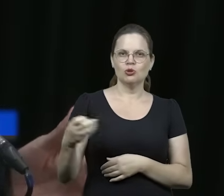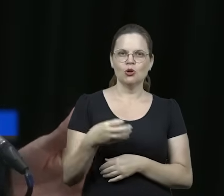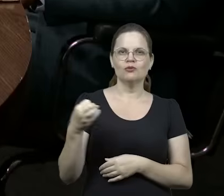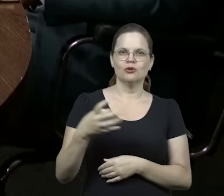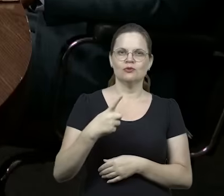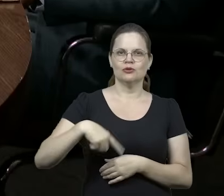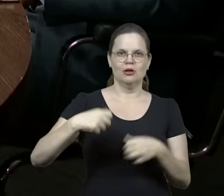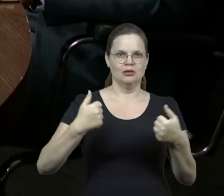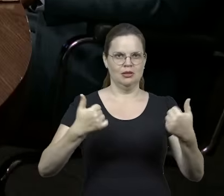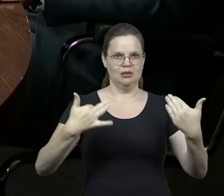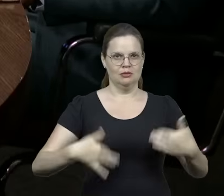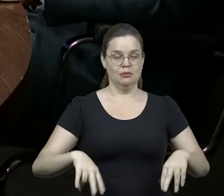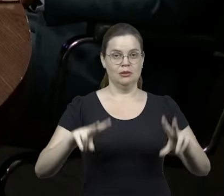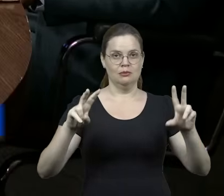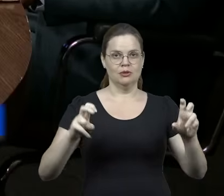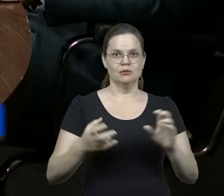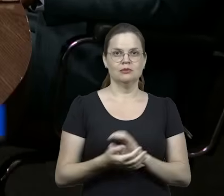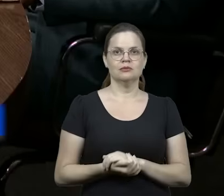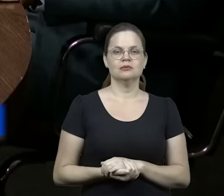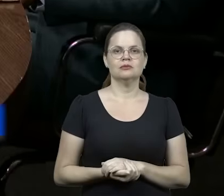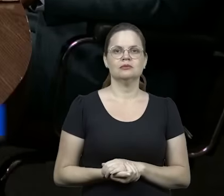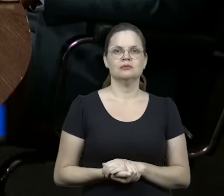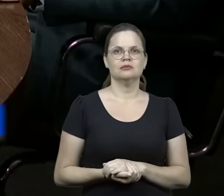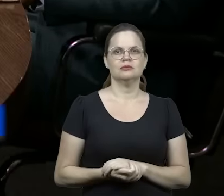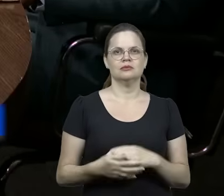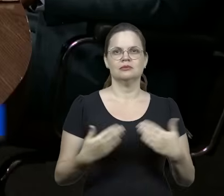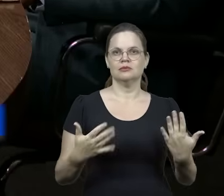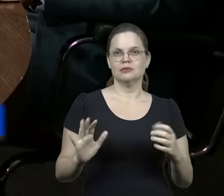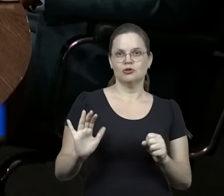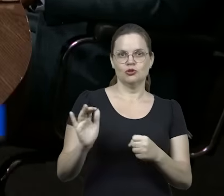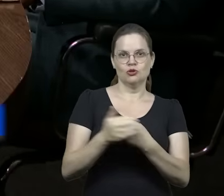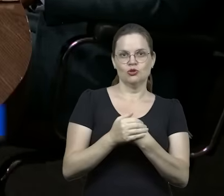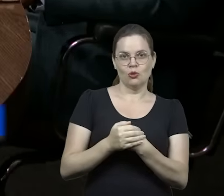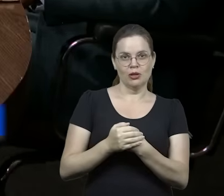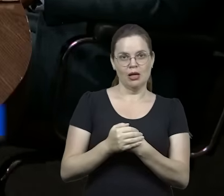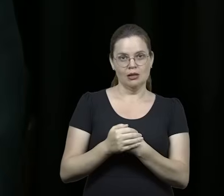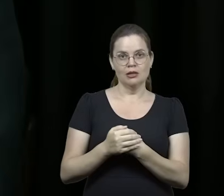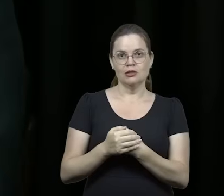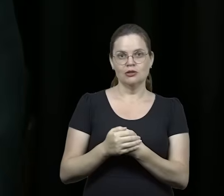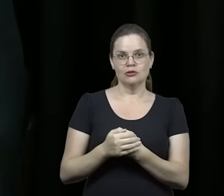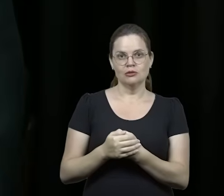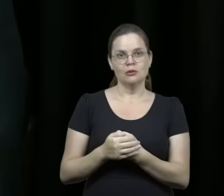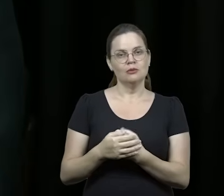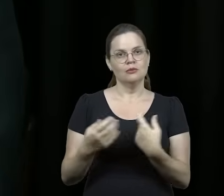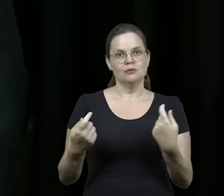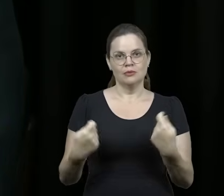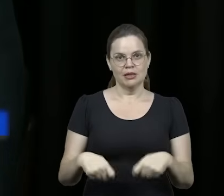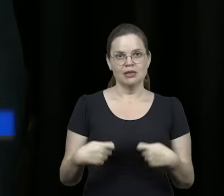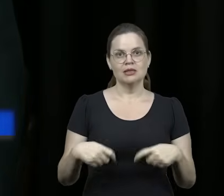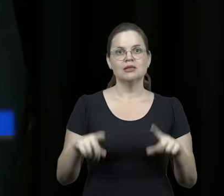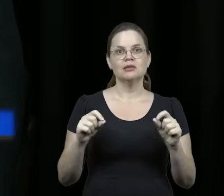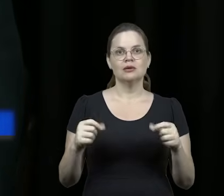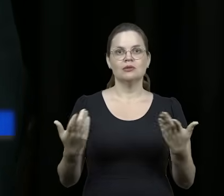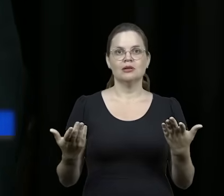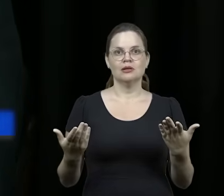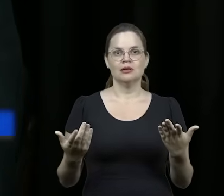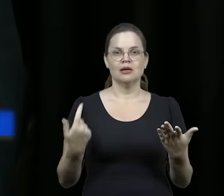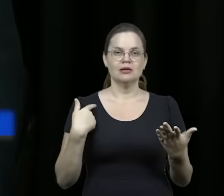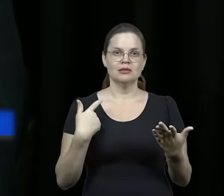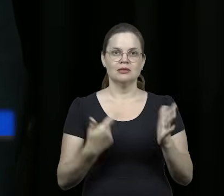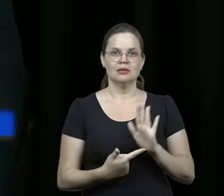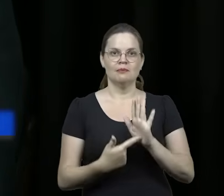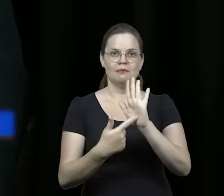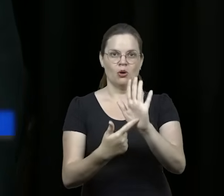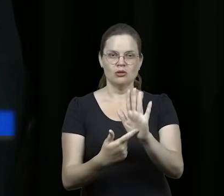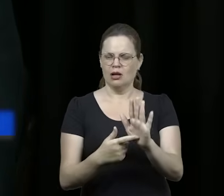um pouquinho, né, pastor Leonardo? O esconderijo precisa de ser revelado, senão ele não é esconderijo. Que esconderijo é esse que todo